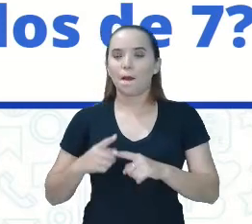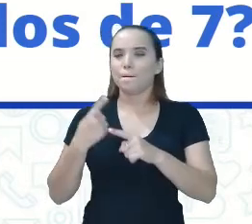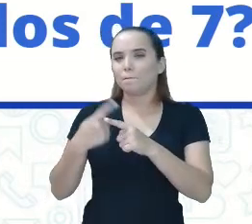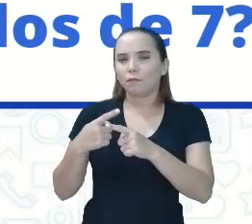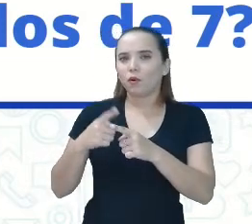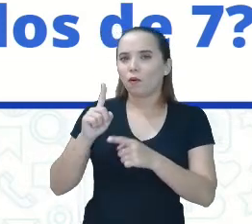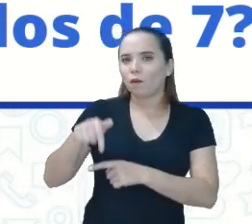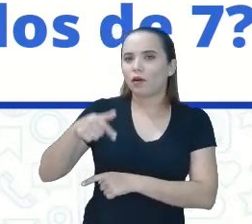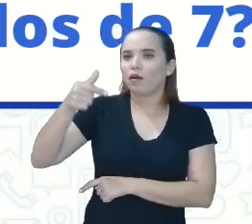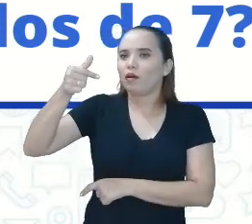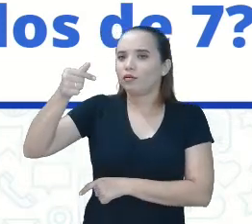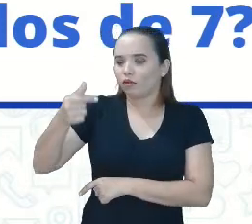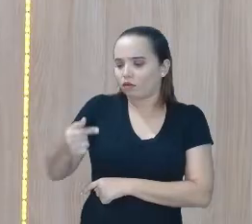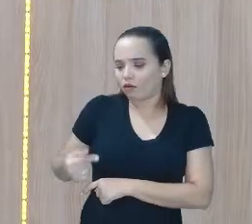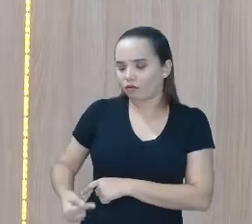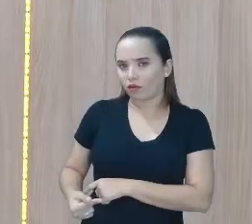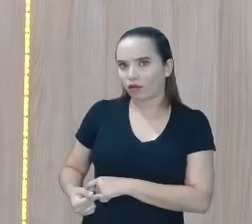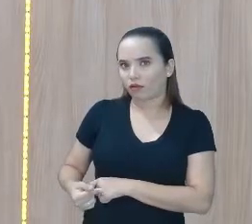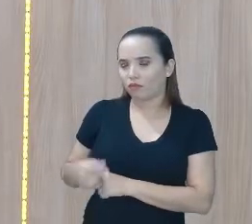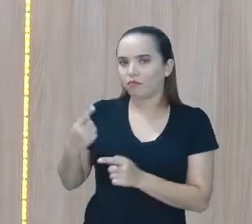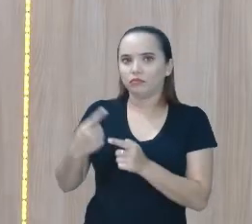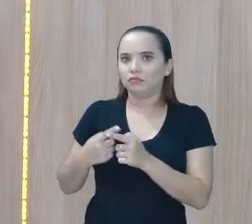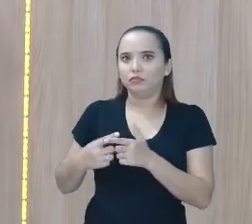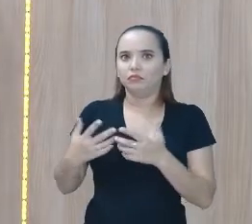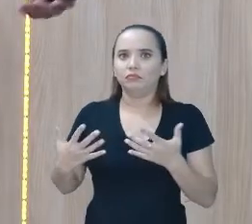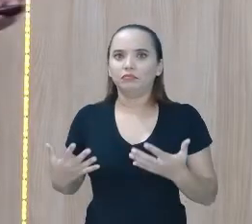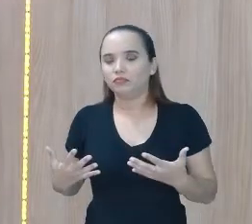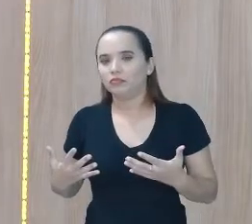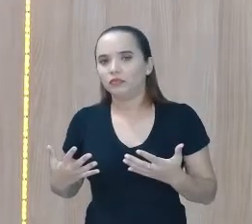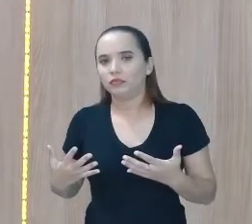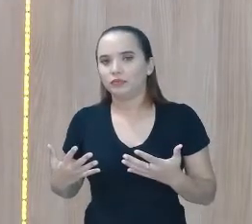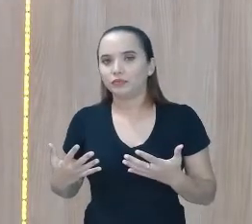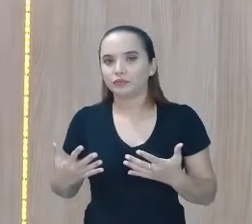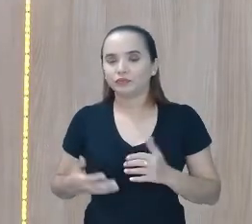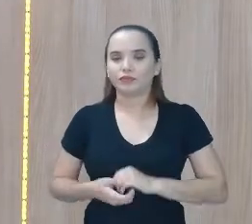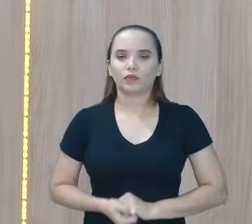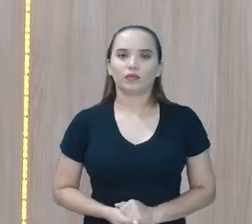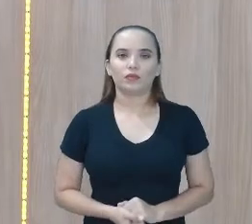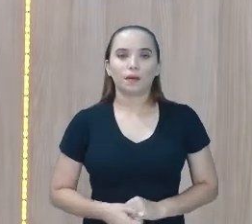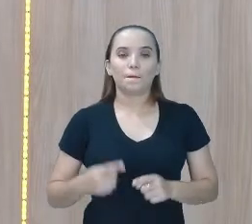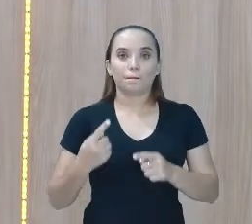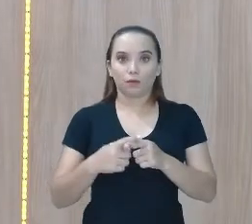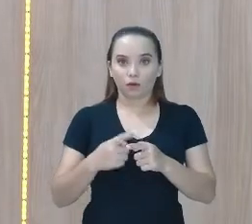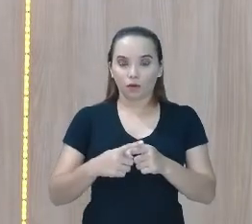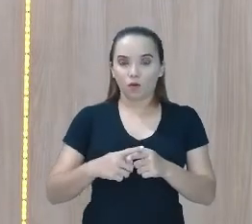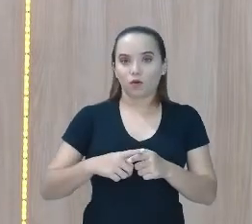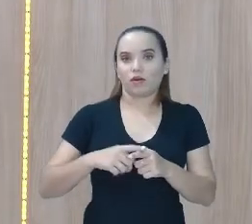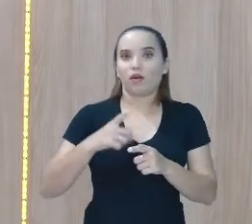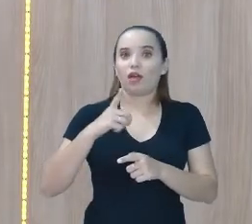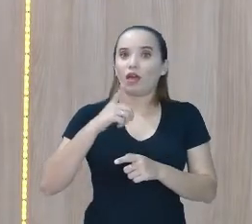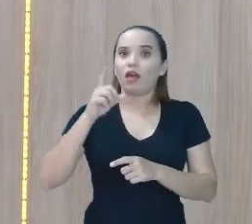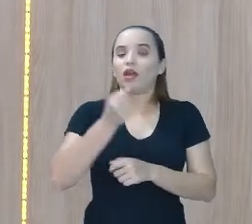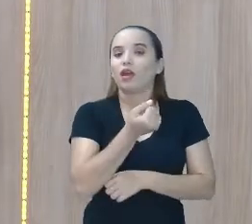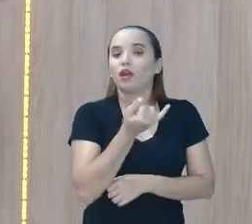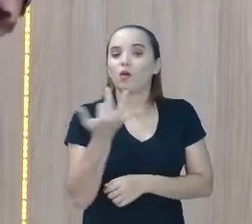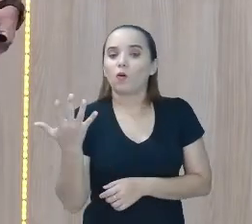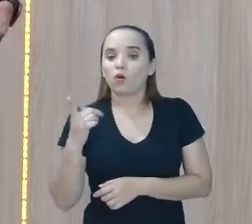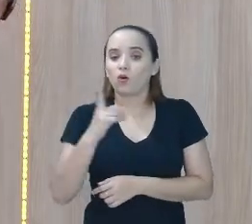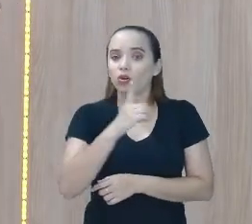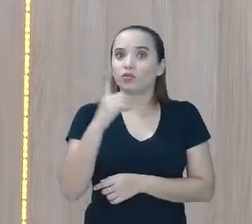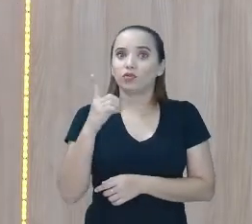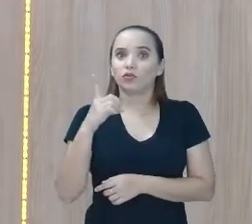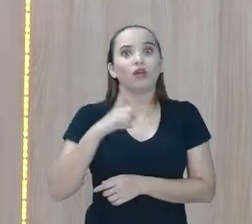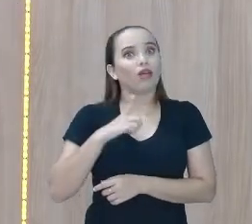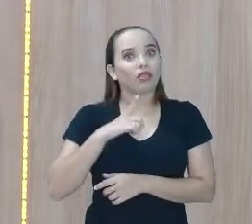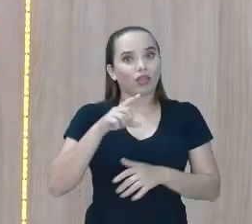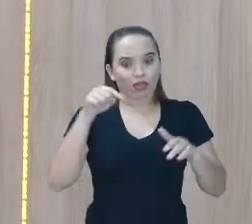aumentando de 7 em 7. Esses valores aí, eles estão aumentando de 7 em 7 por conta, tá, da quantidade de dias da semana